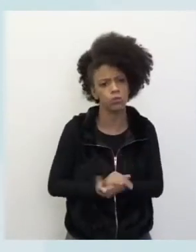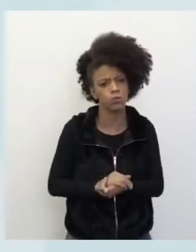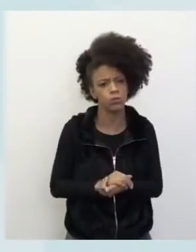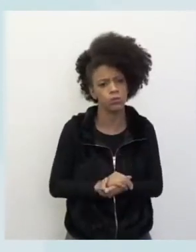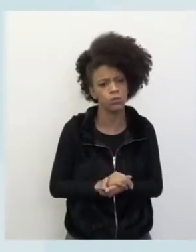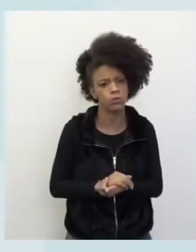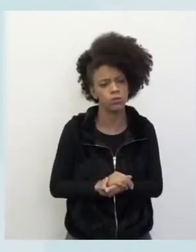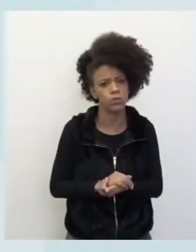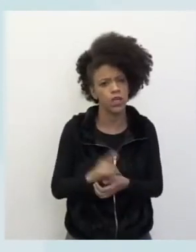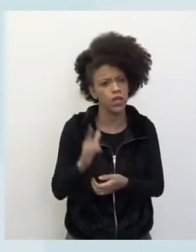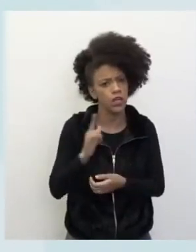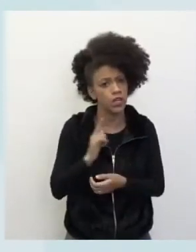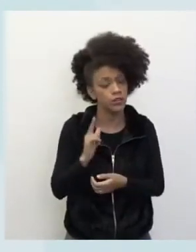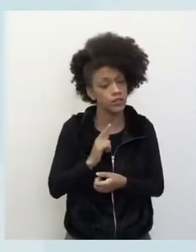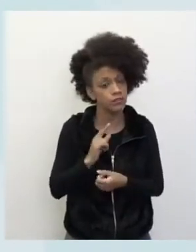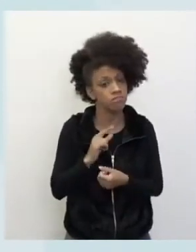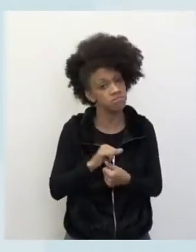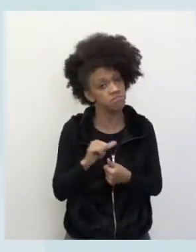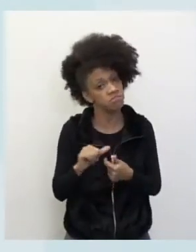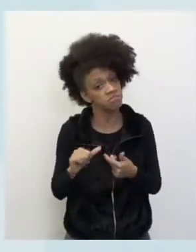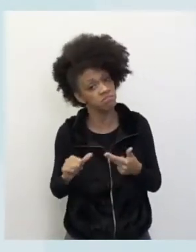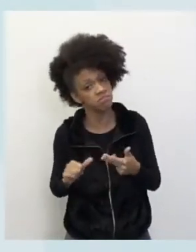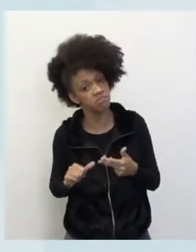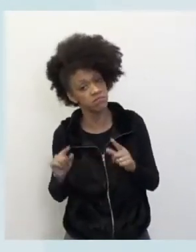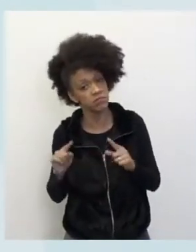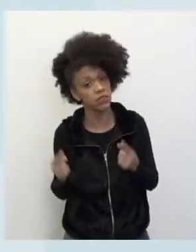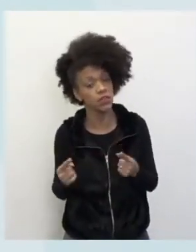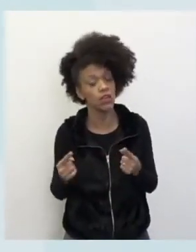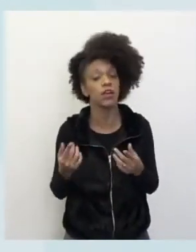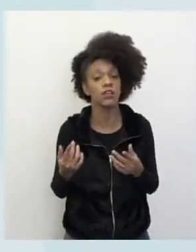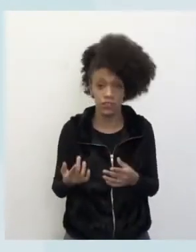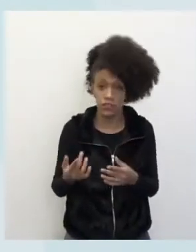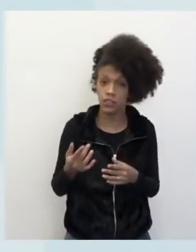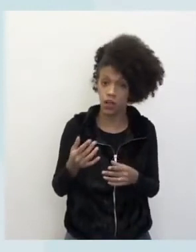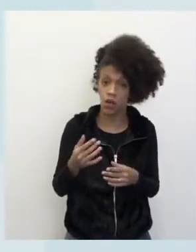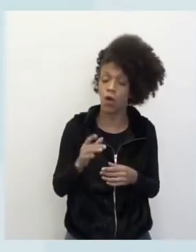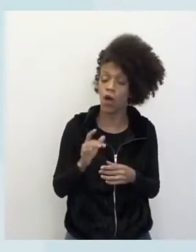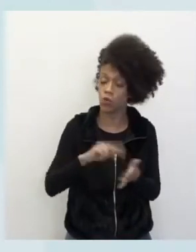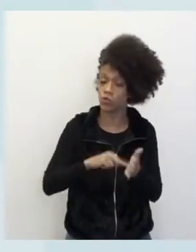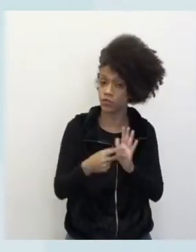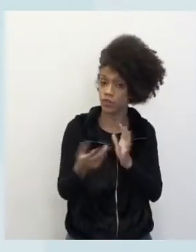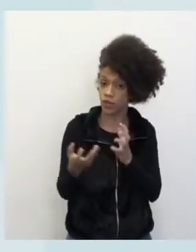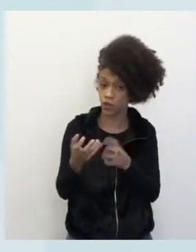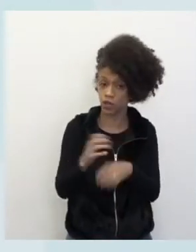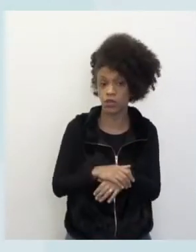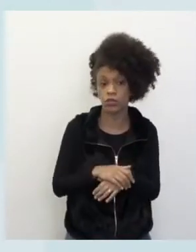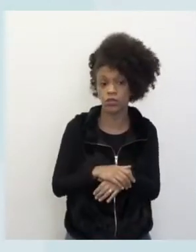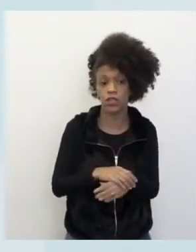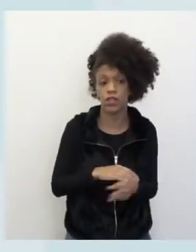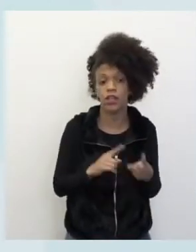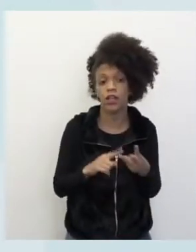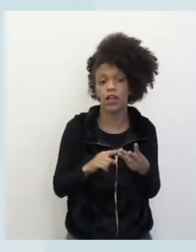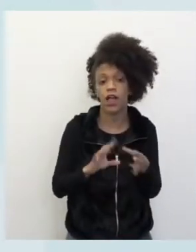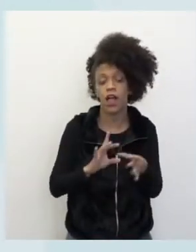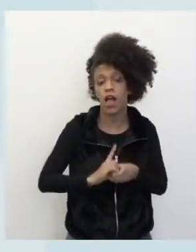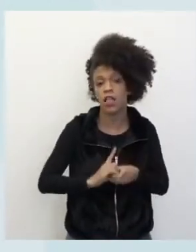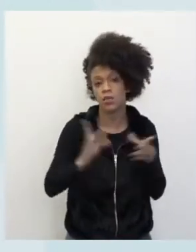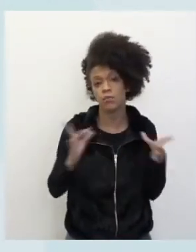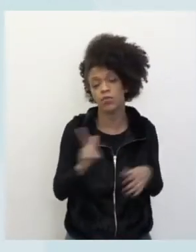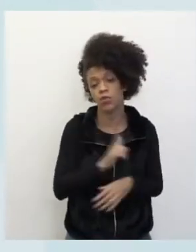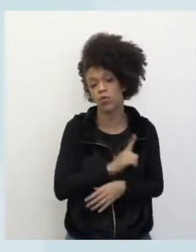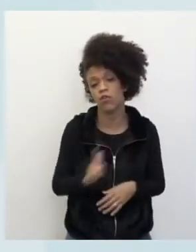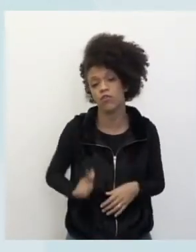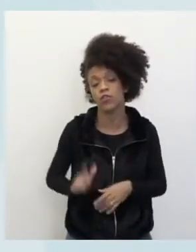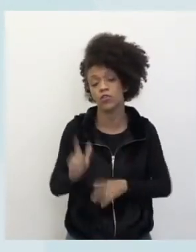aí alternativa entre parênteses, então é esse o sentido que eu quero dar. E na terceira, a democracia é o governo do povo,